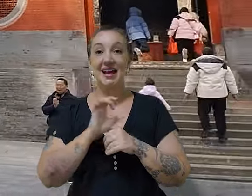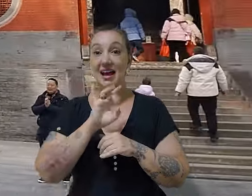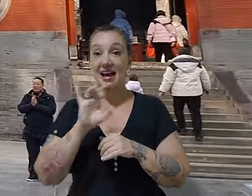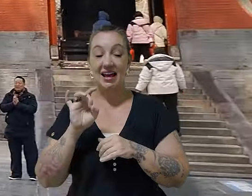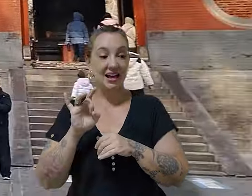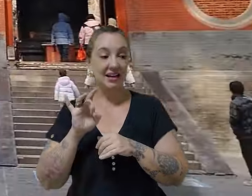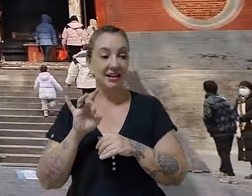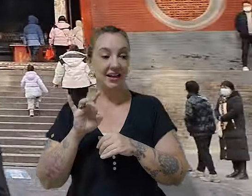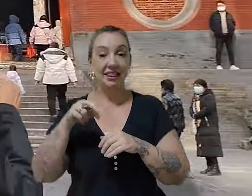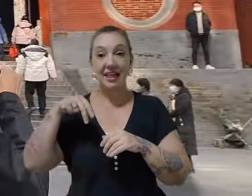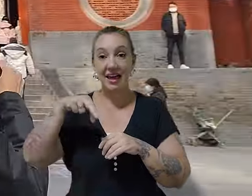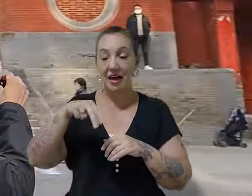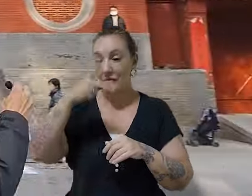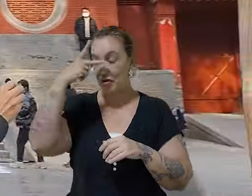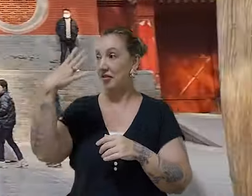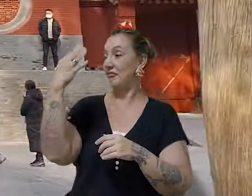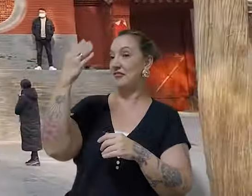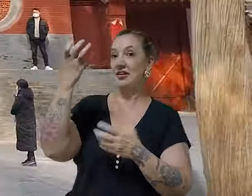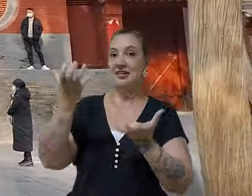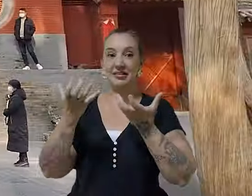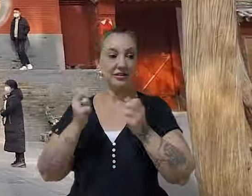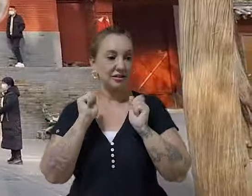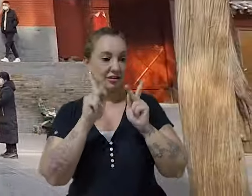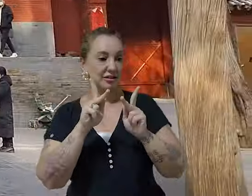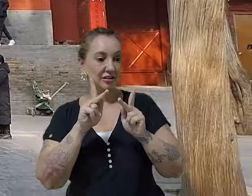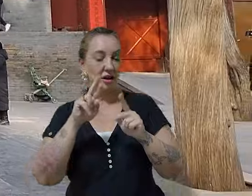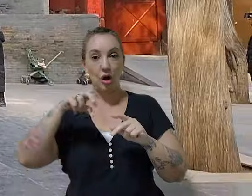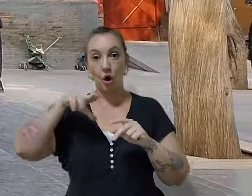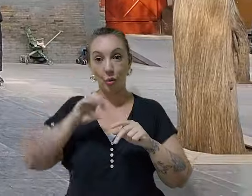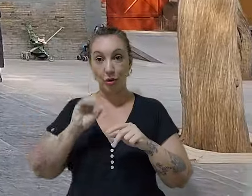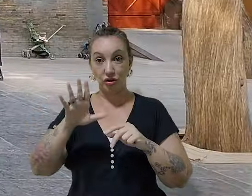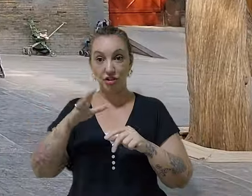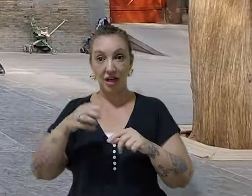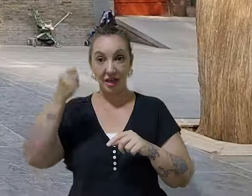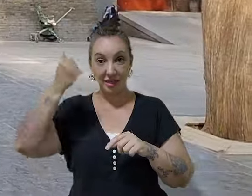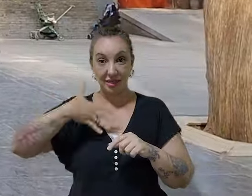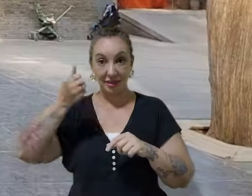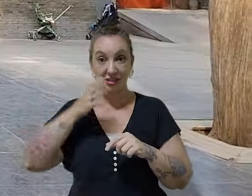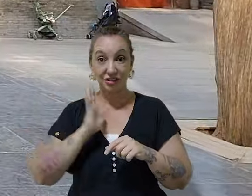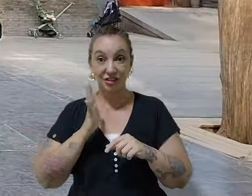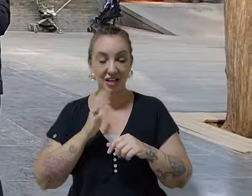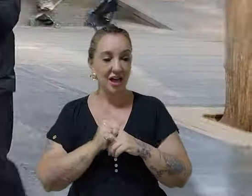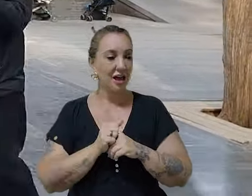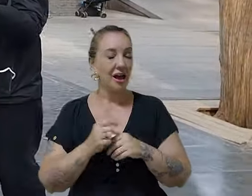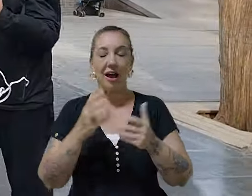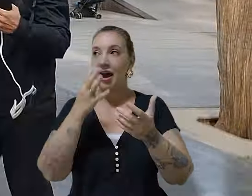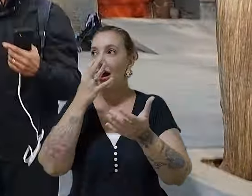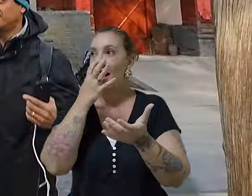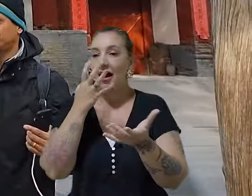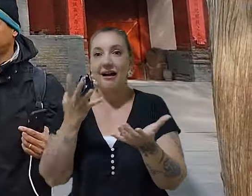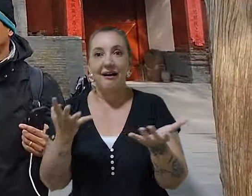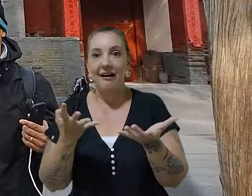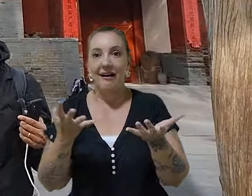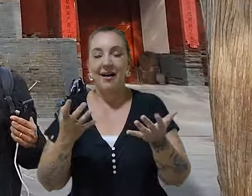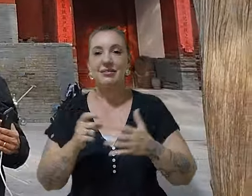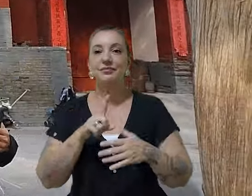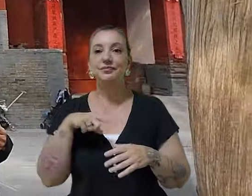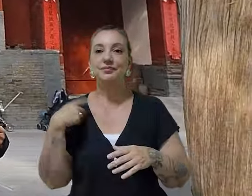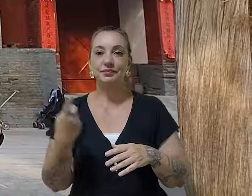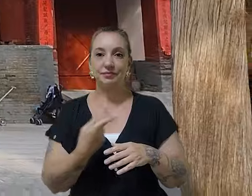cada pausa é um flash. Ok? Rômulo já fez seu depoimento? Então, é incrível, assim, a